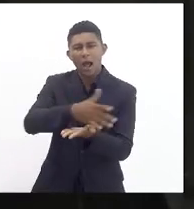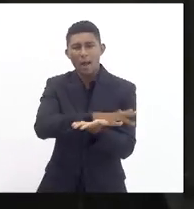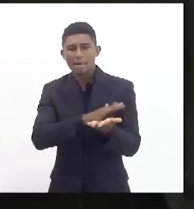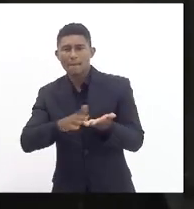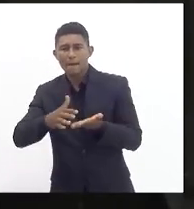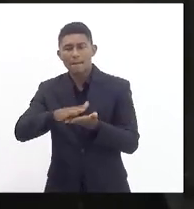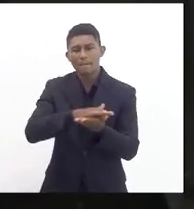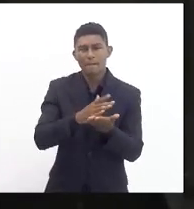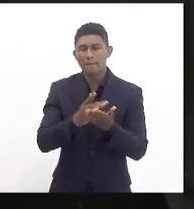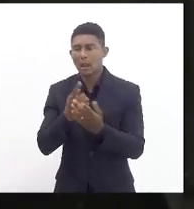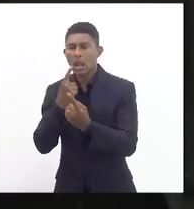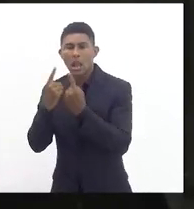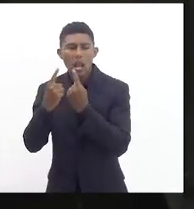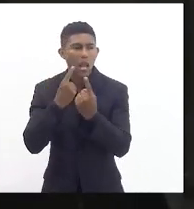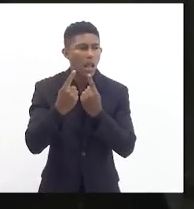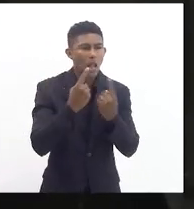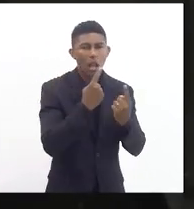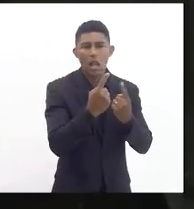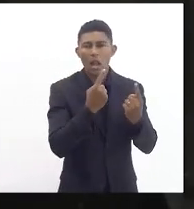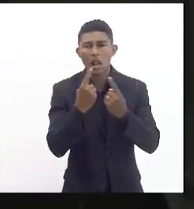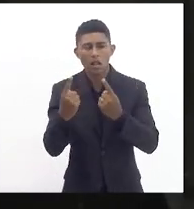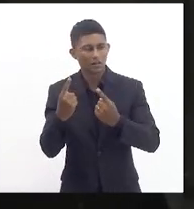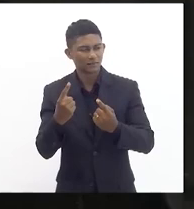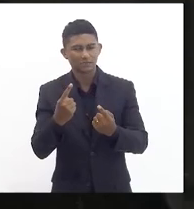que mora pertinho da Portela,